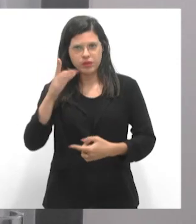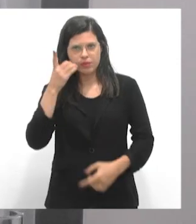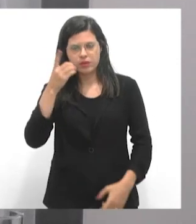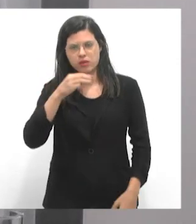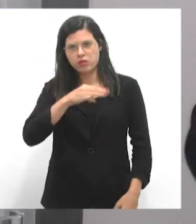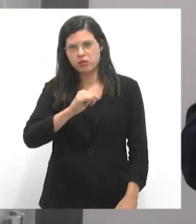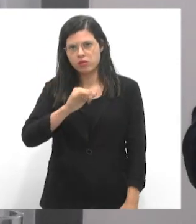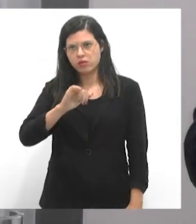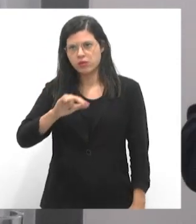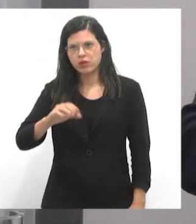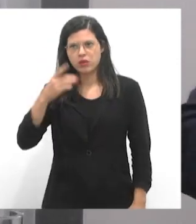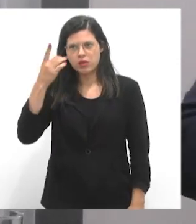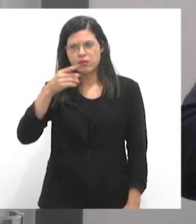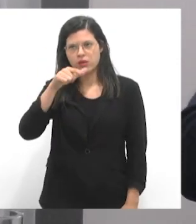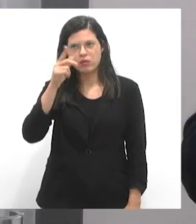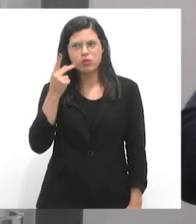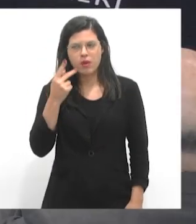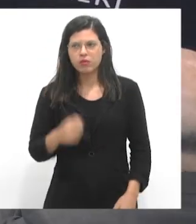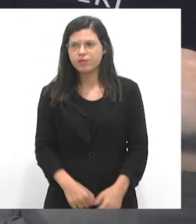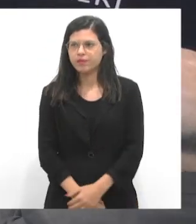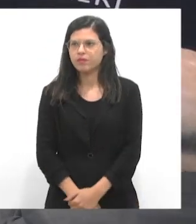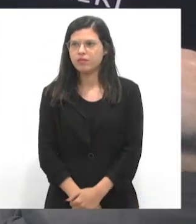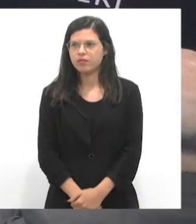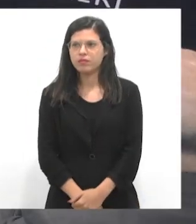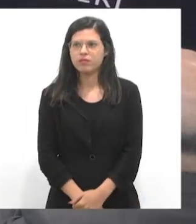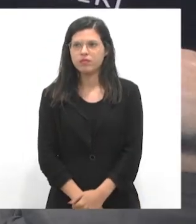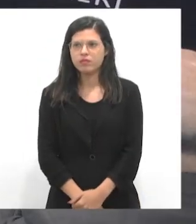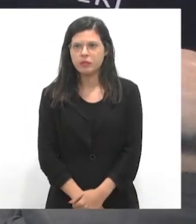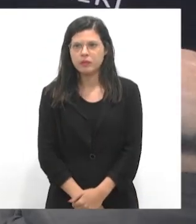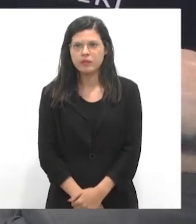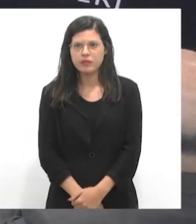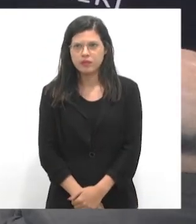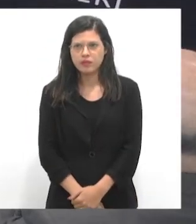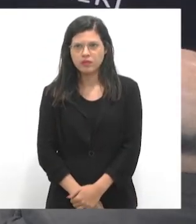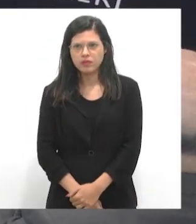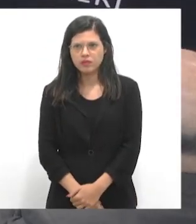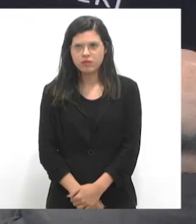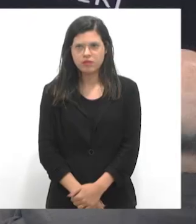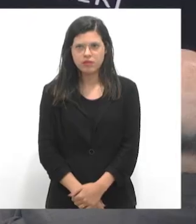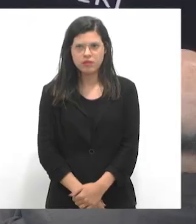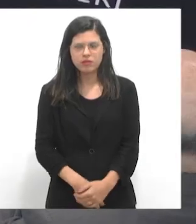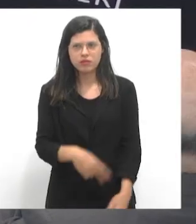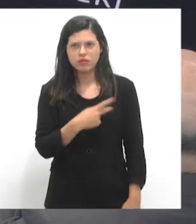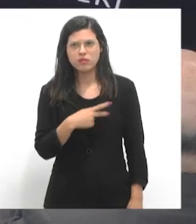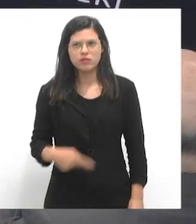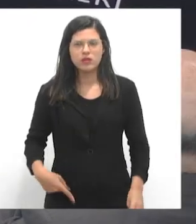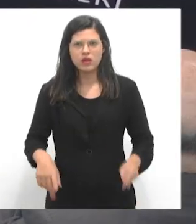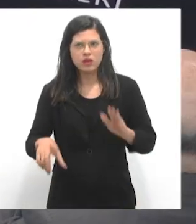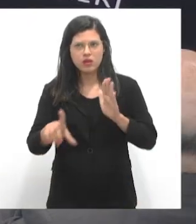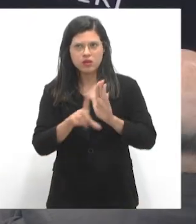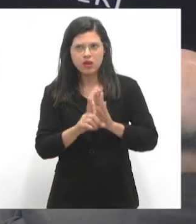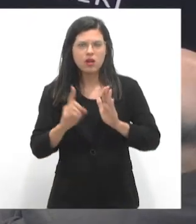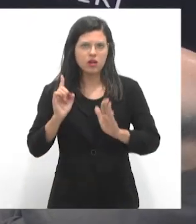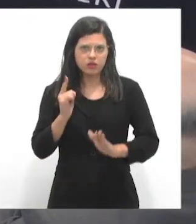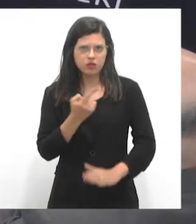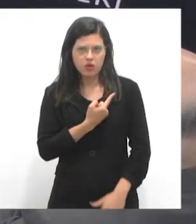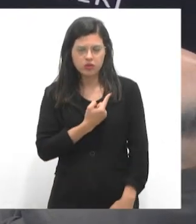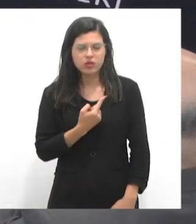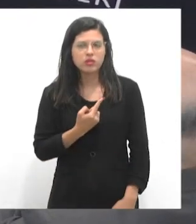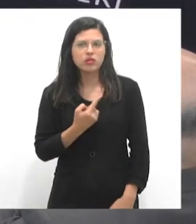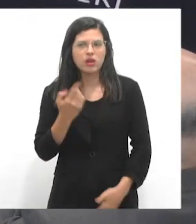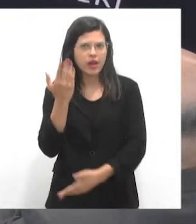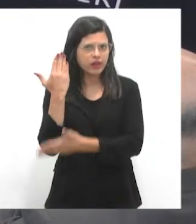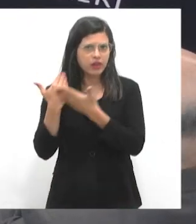Carlos Mink e deputado Luiz Paulo. Presidente, essa lei é nossa lá atrás e